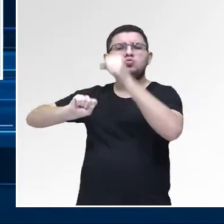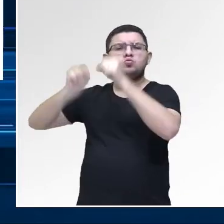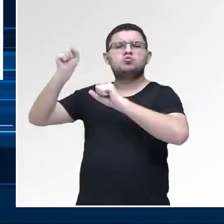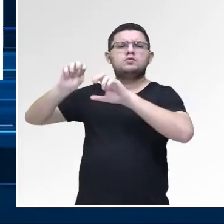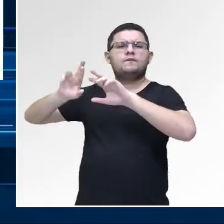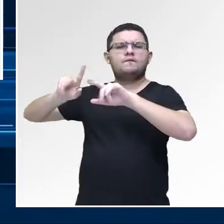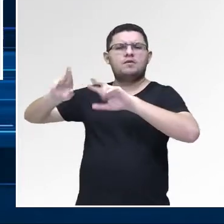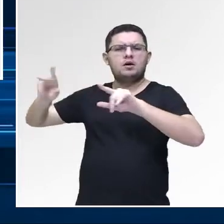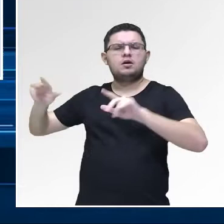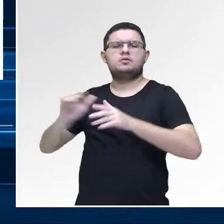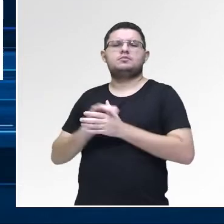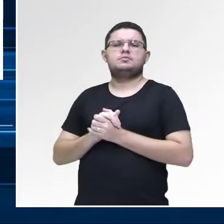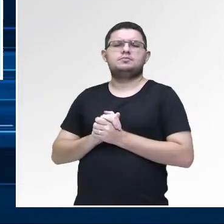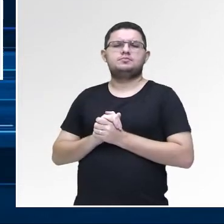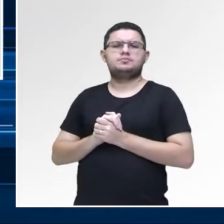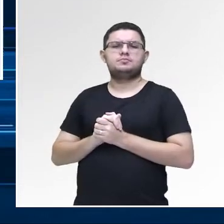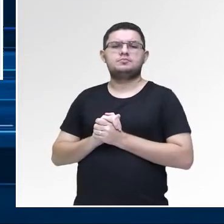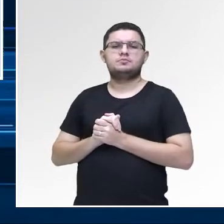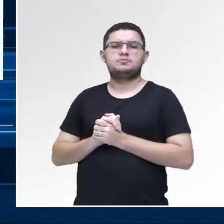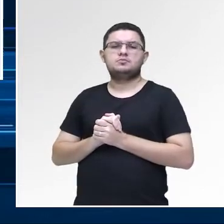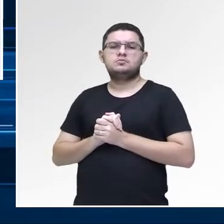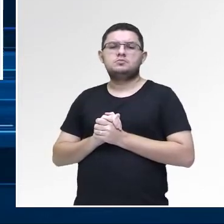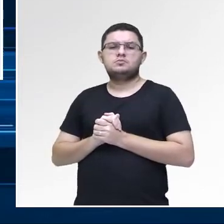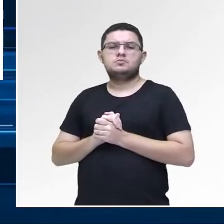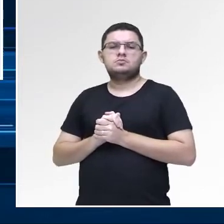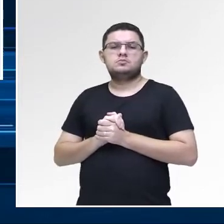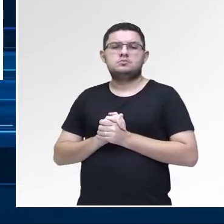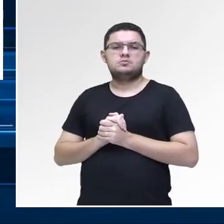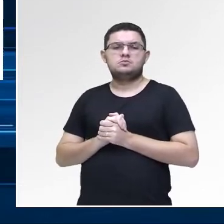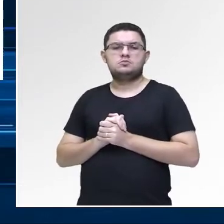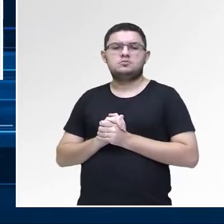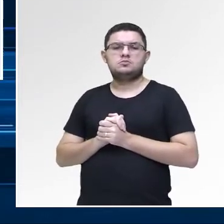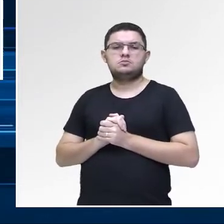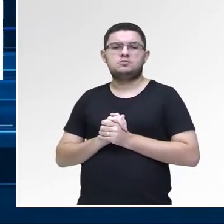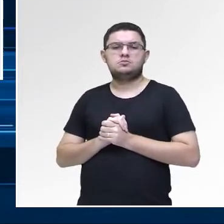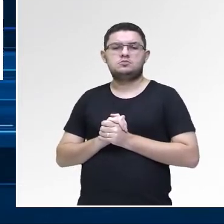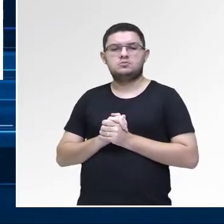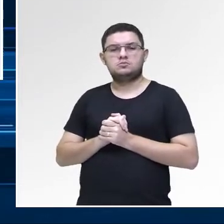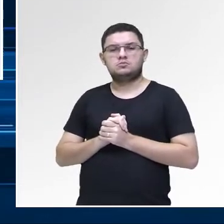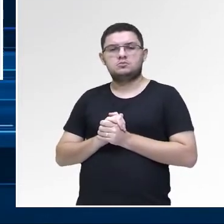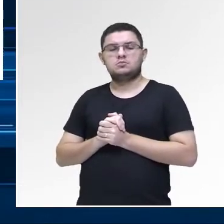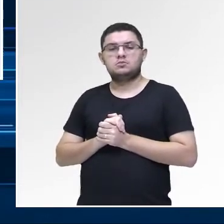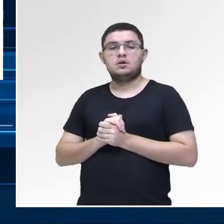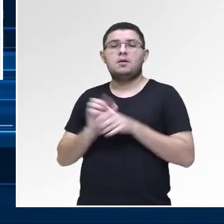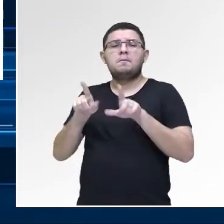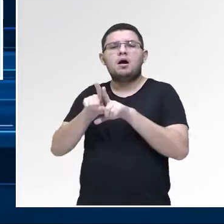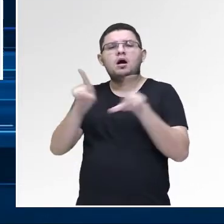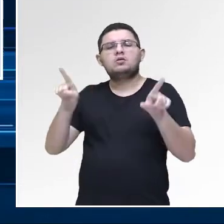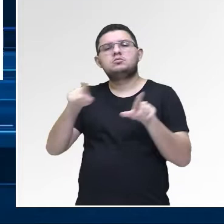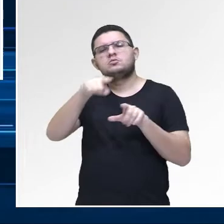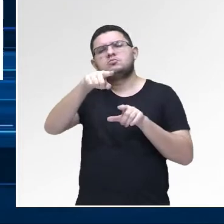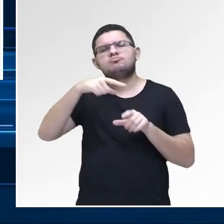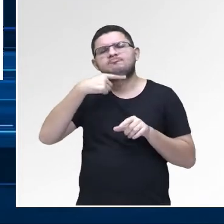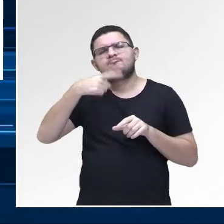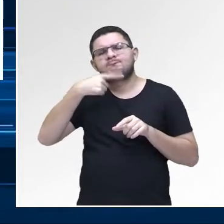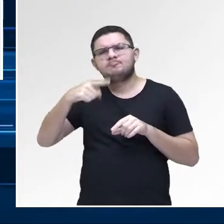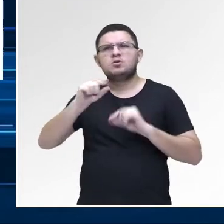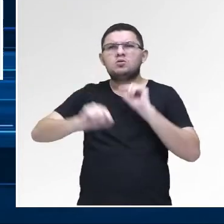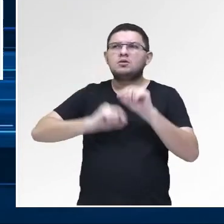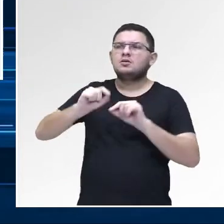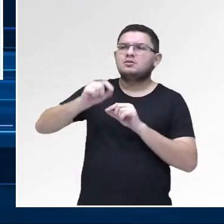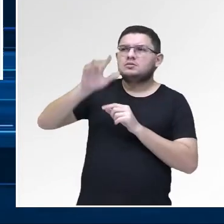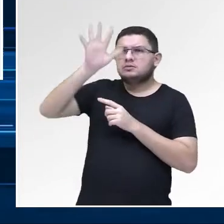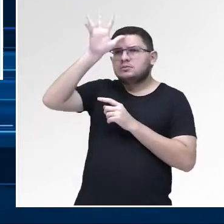indústrias. E aí vocês devem estar se perguntando, ah, professor, e o Amazonas? Se fala tanto da Zona Franca